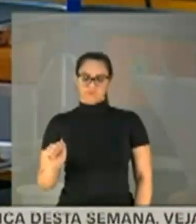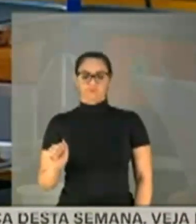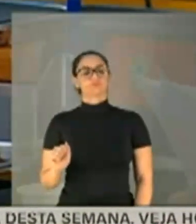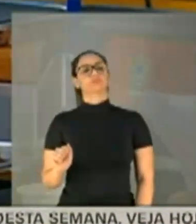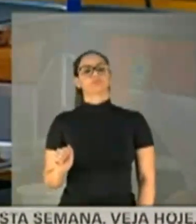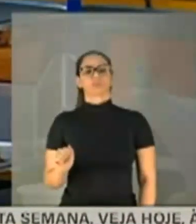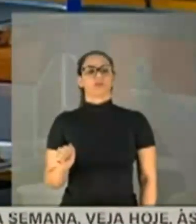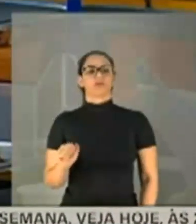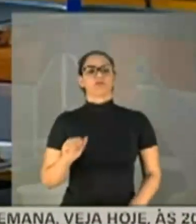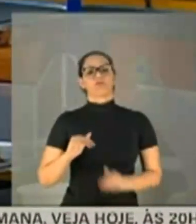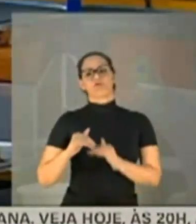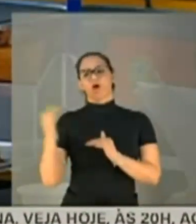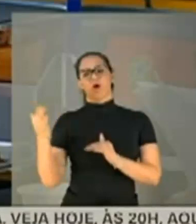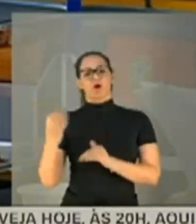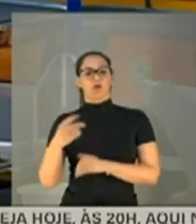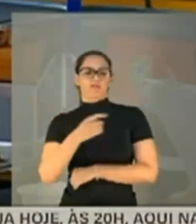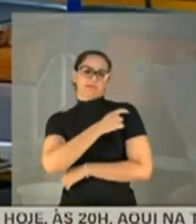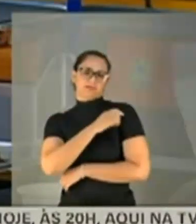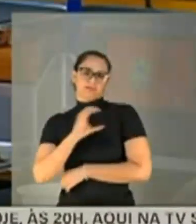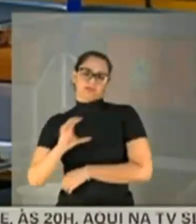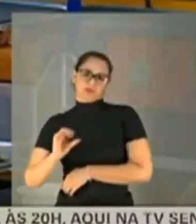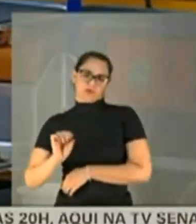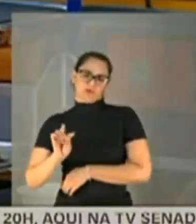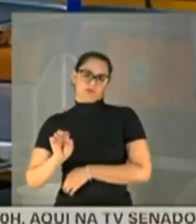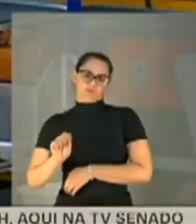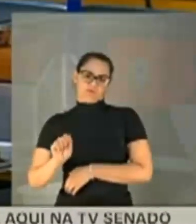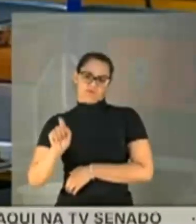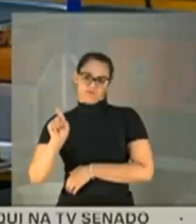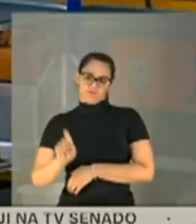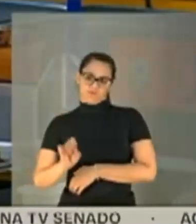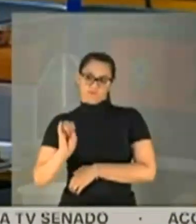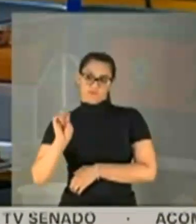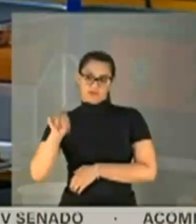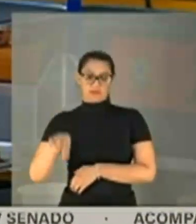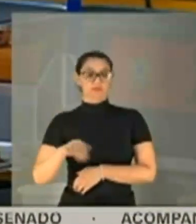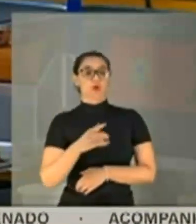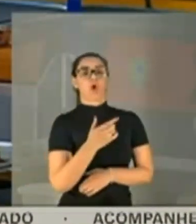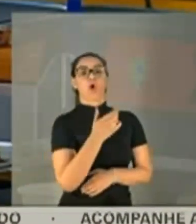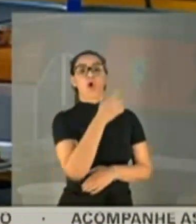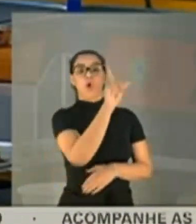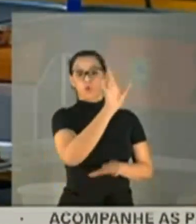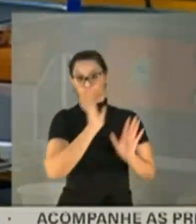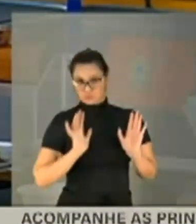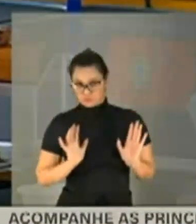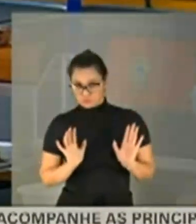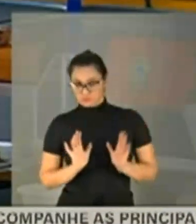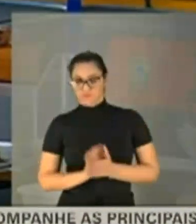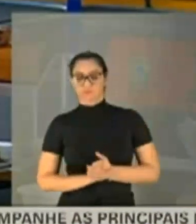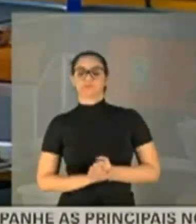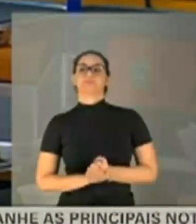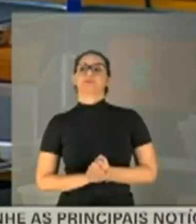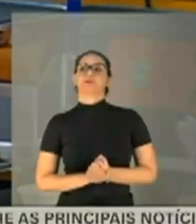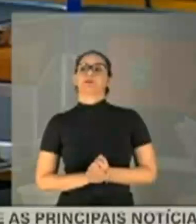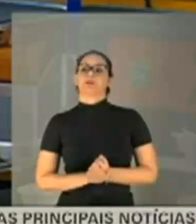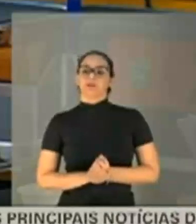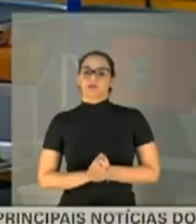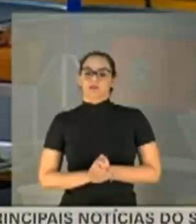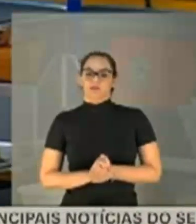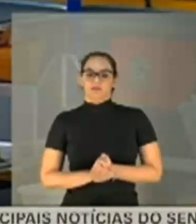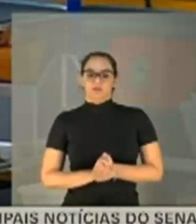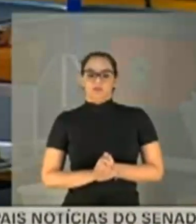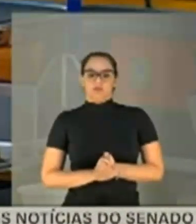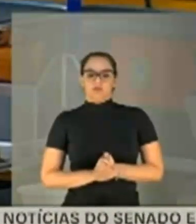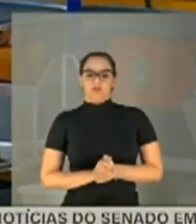aquisição da Covaxin? Ele fala Outros. Participar, vamos lá. A Precisa tem, eu já